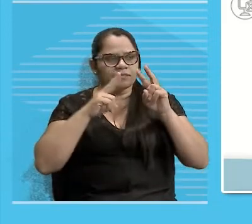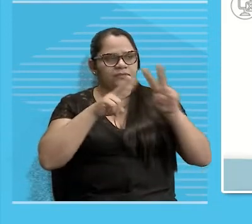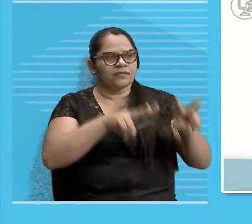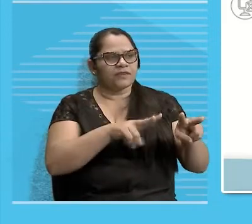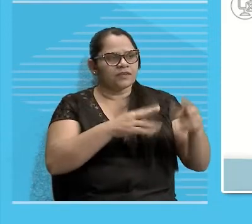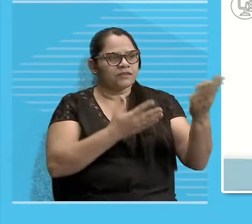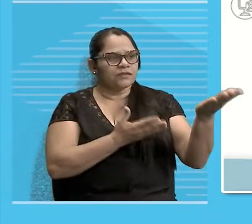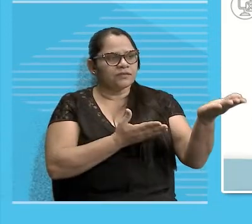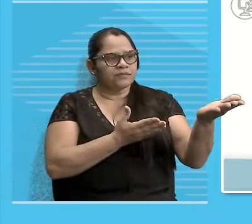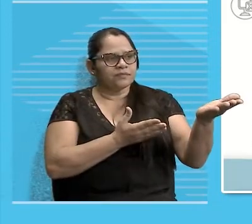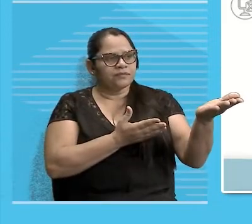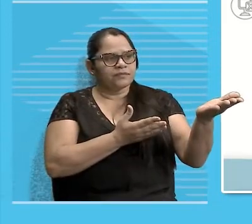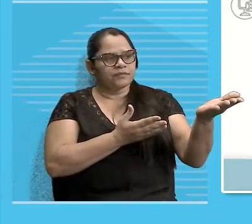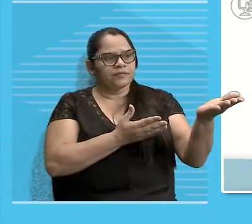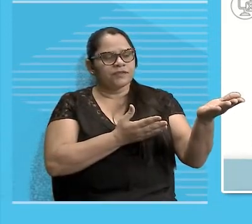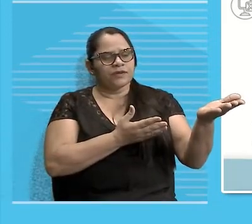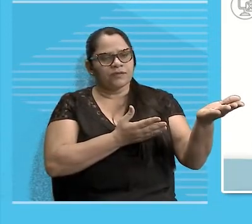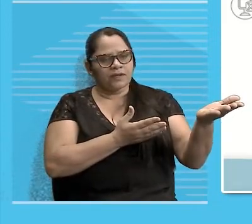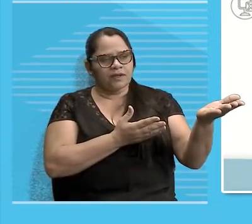Só um instante.